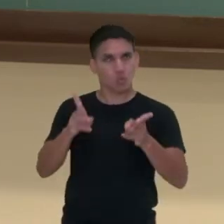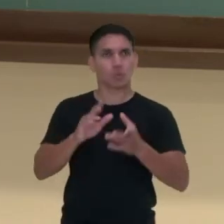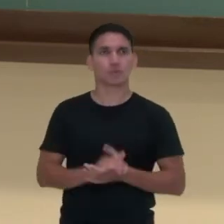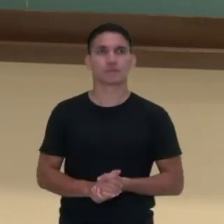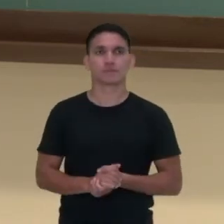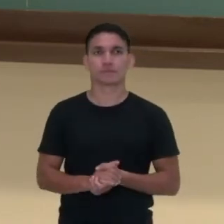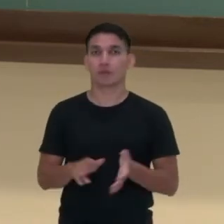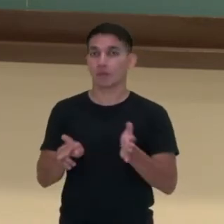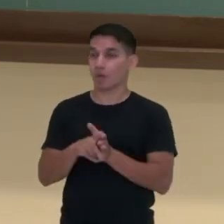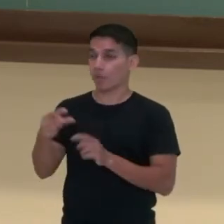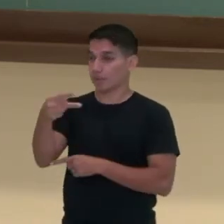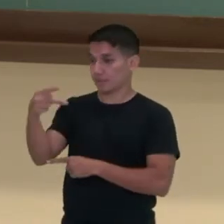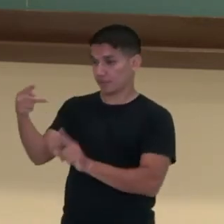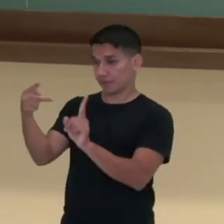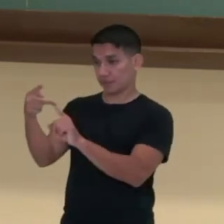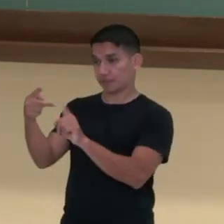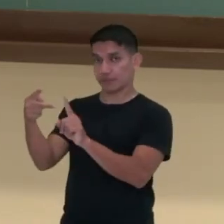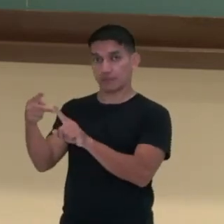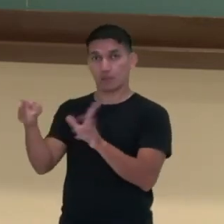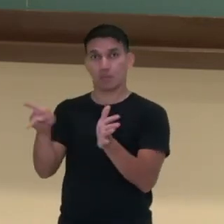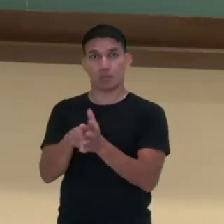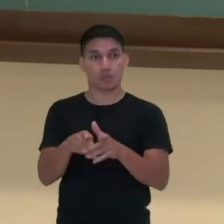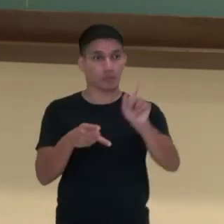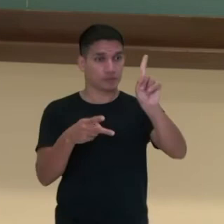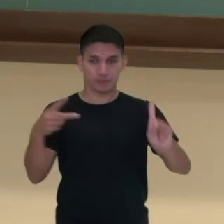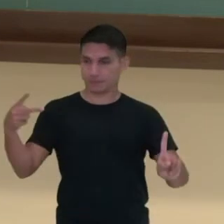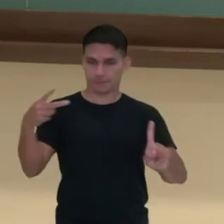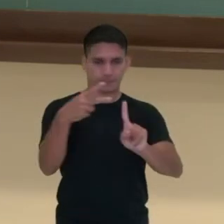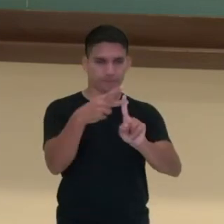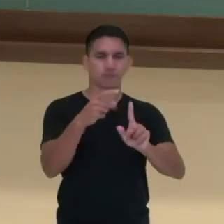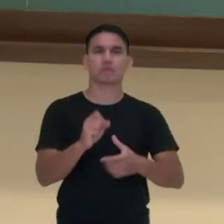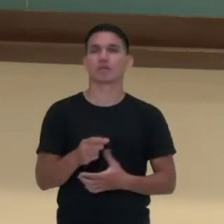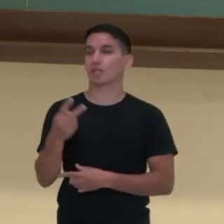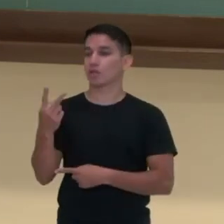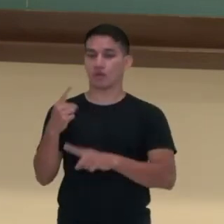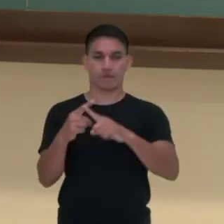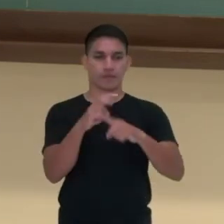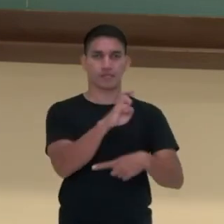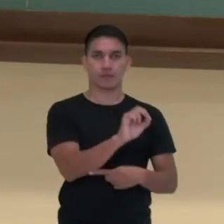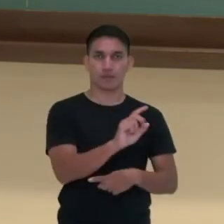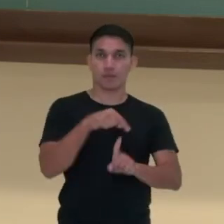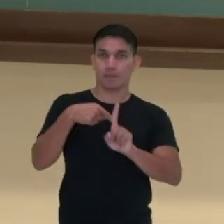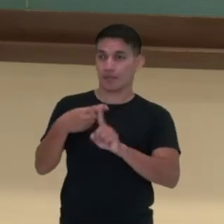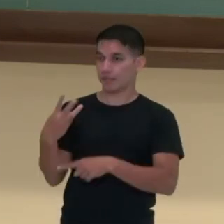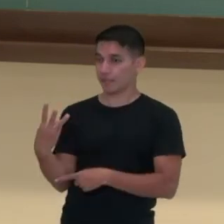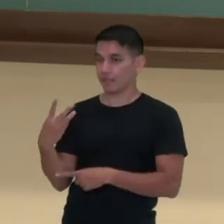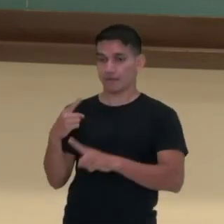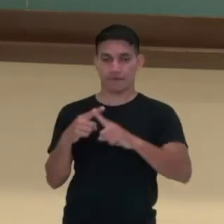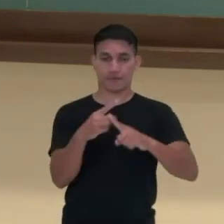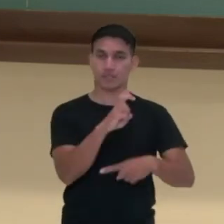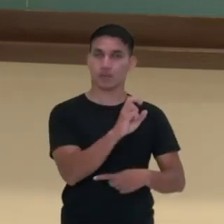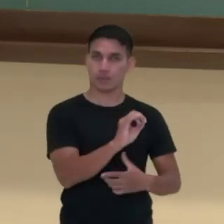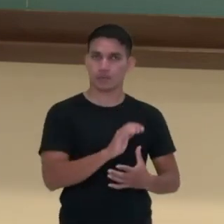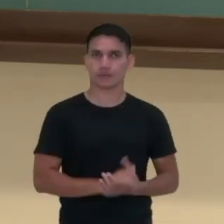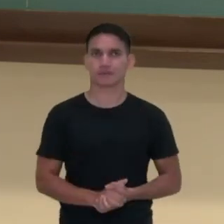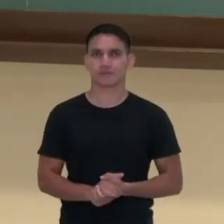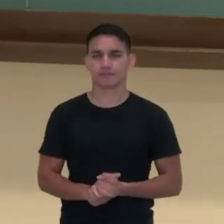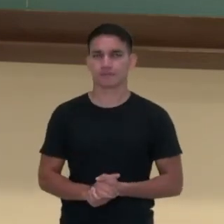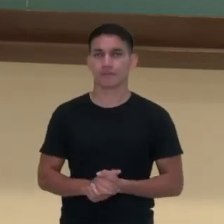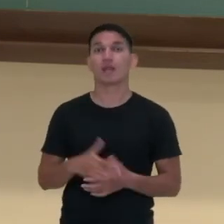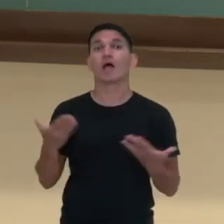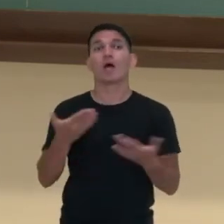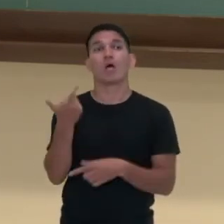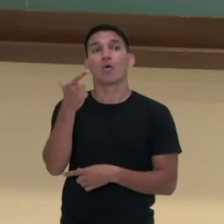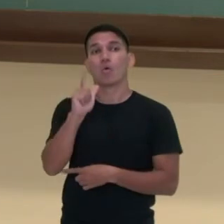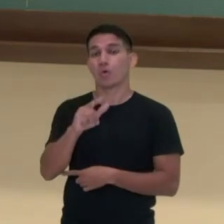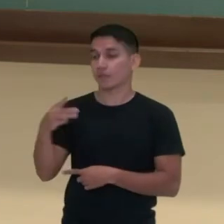Os elementos da segunda linha pela primeira coluna. 2 vezes 50 mais 3 vezes 50, tá? Aqui. Agora eu vou fazer